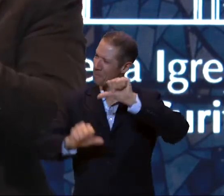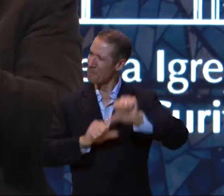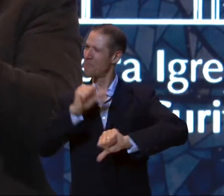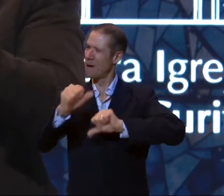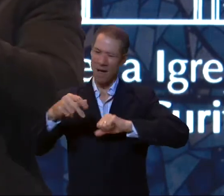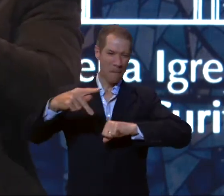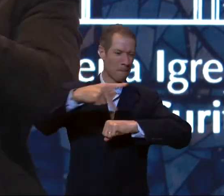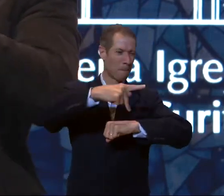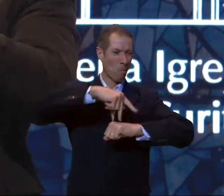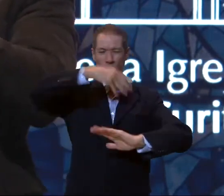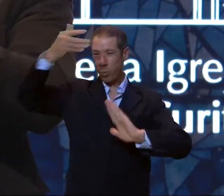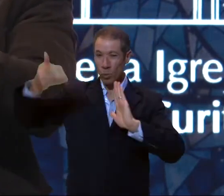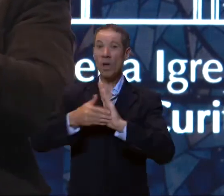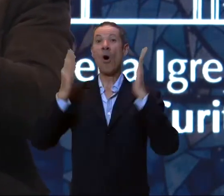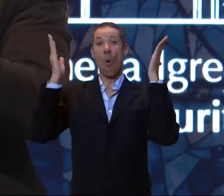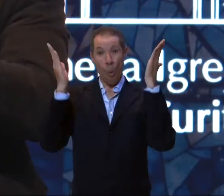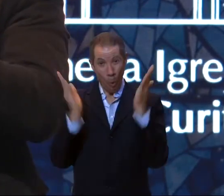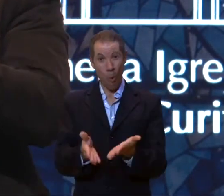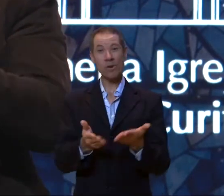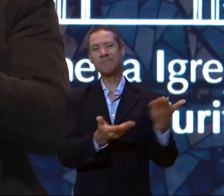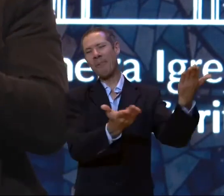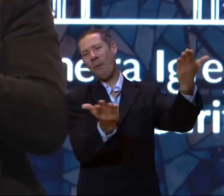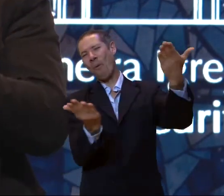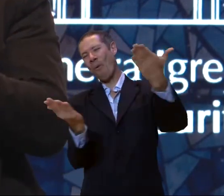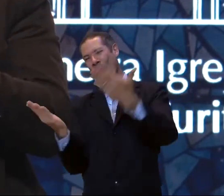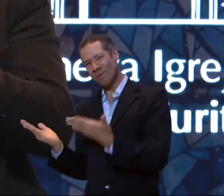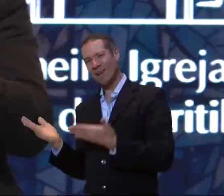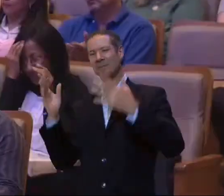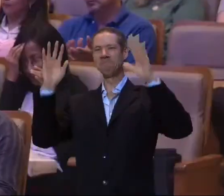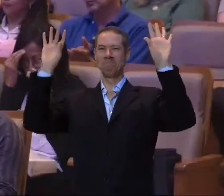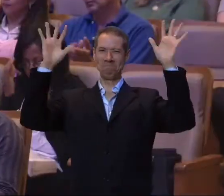nosso país. Hoje eu vim te convidar